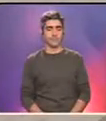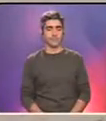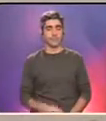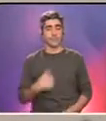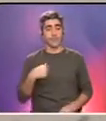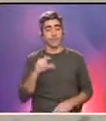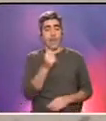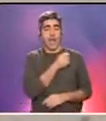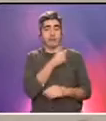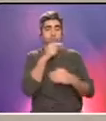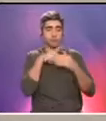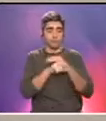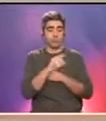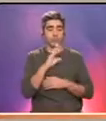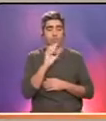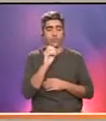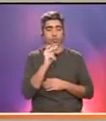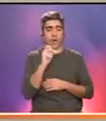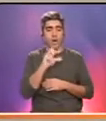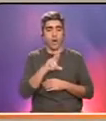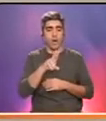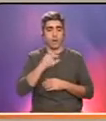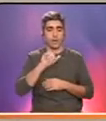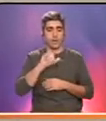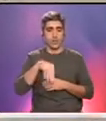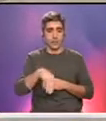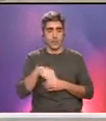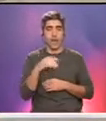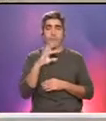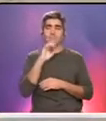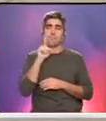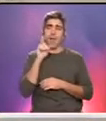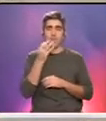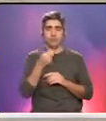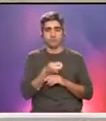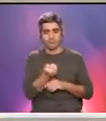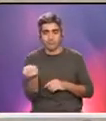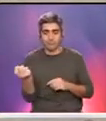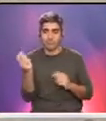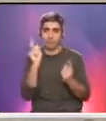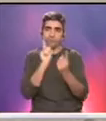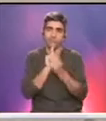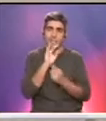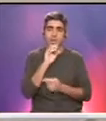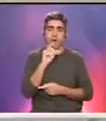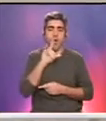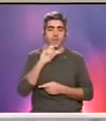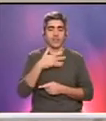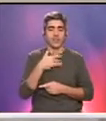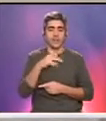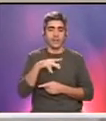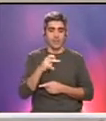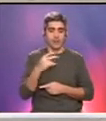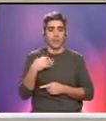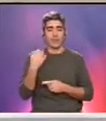Fui à casa do Joaquim, atendeu-me a sua simpática mãe, Olindina, assim se chama, e disse-me que eu estava a trabalhar. Curiosamente, quando